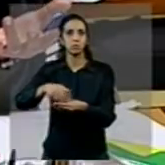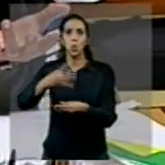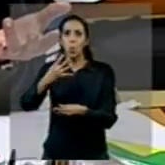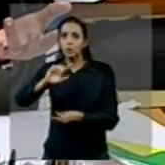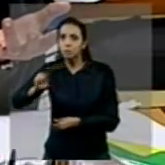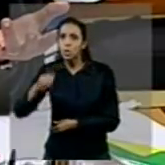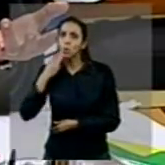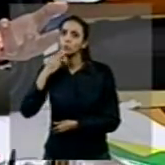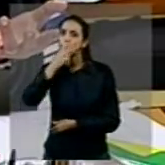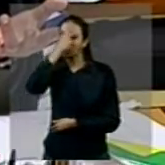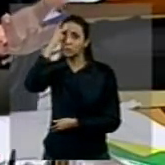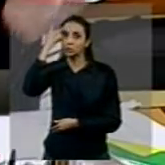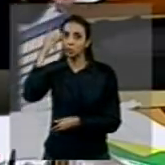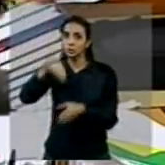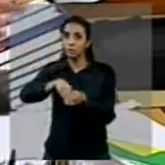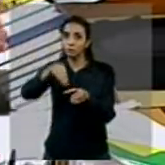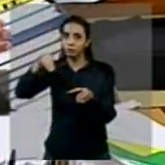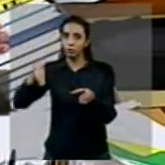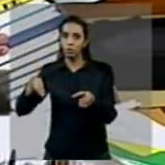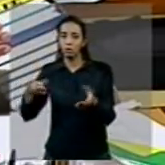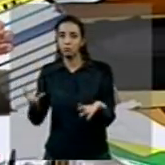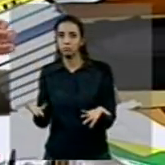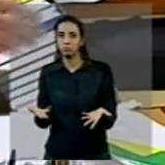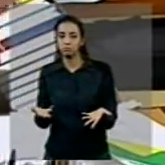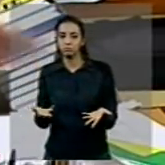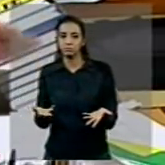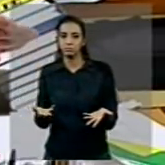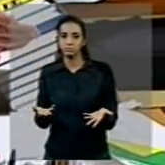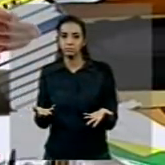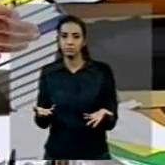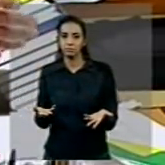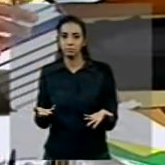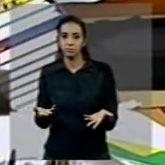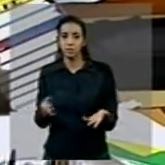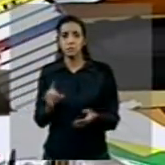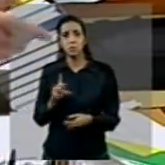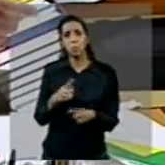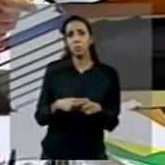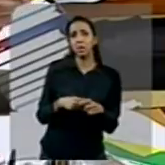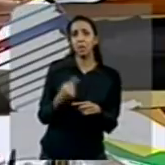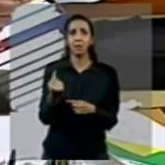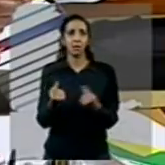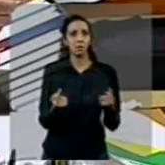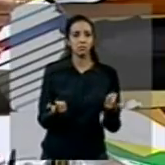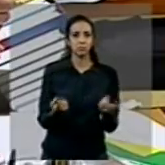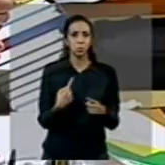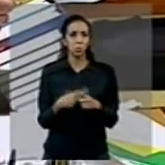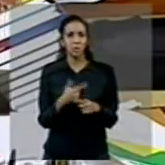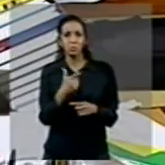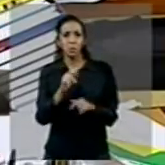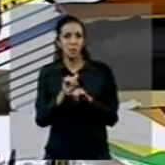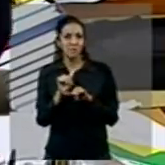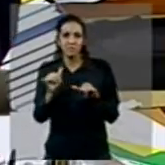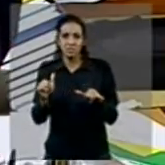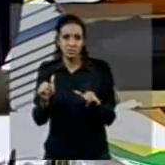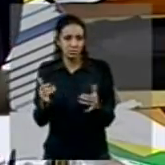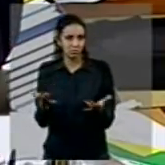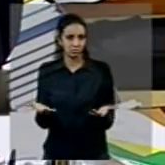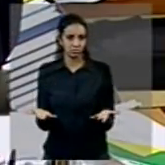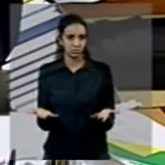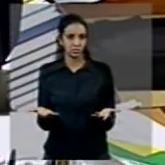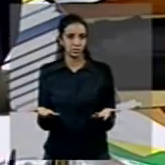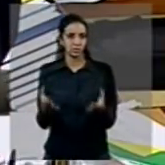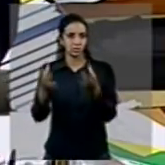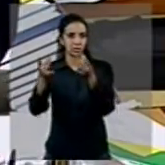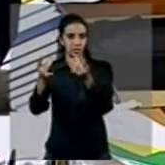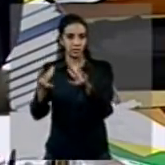de eleitores, só porque, por isso ou por aquilo, porque não houve uma notificação, inclusive,